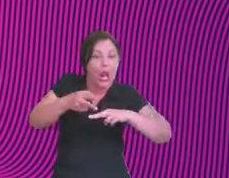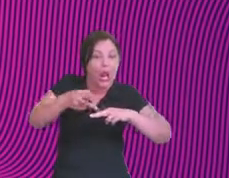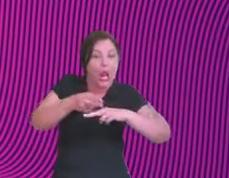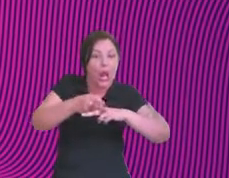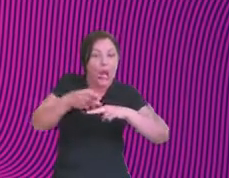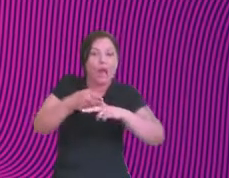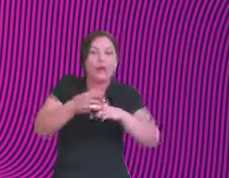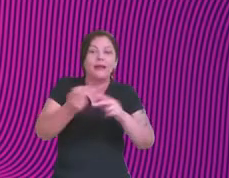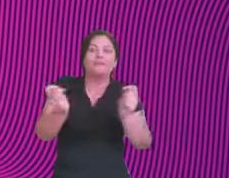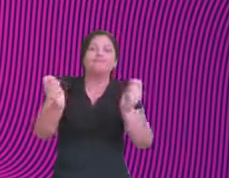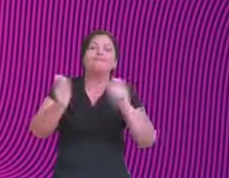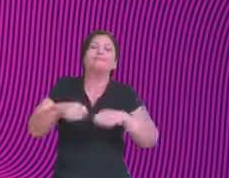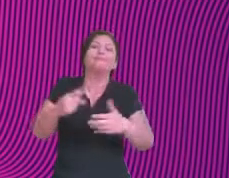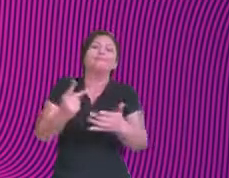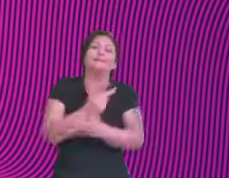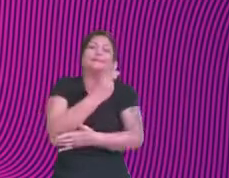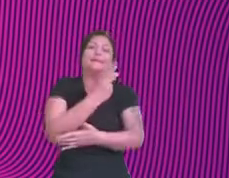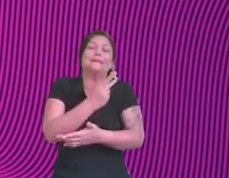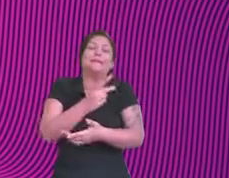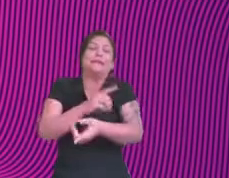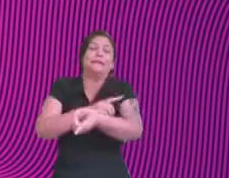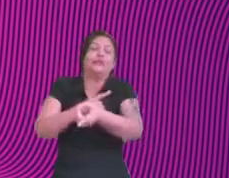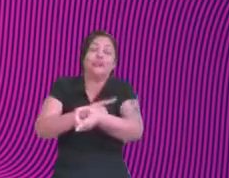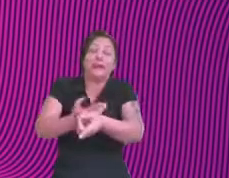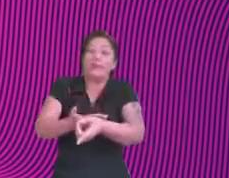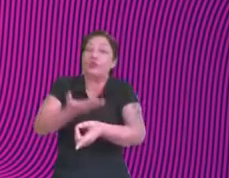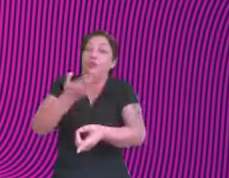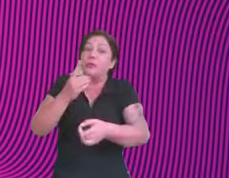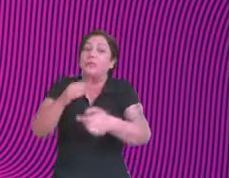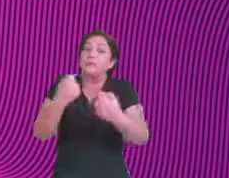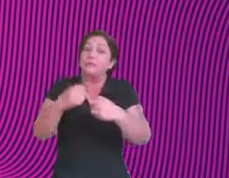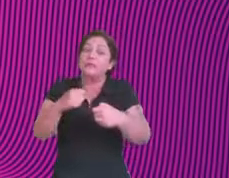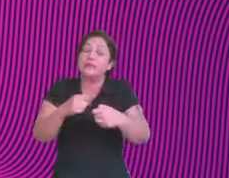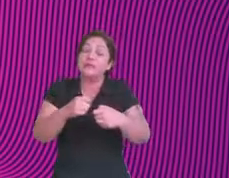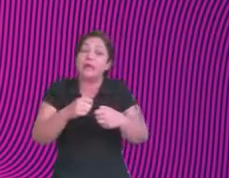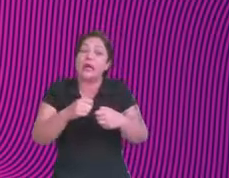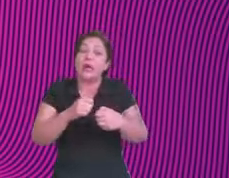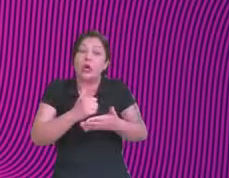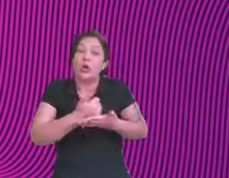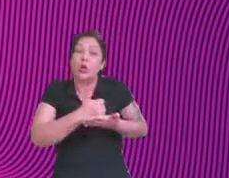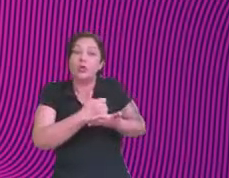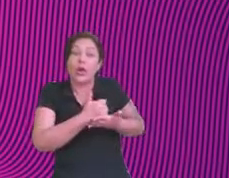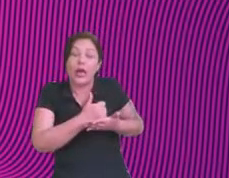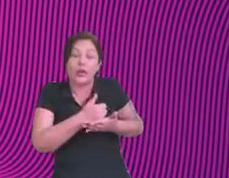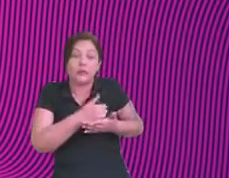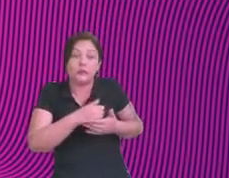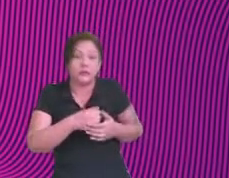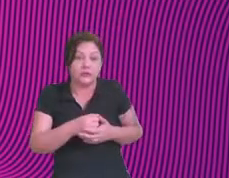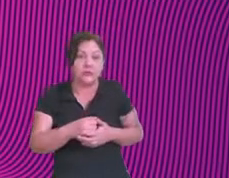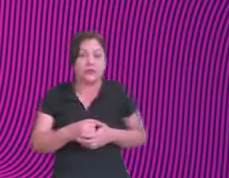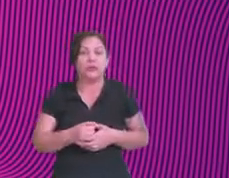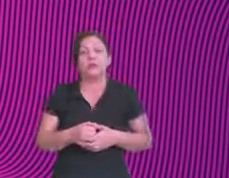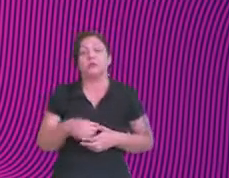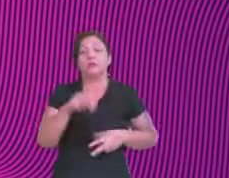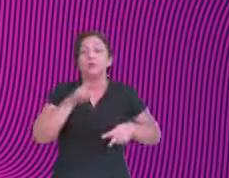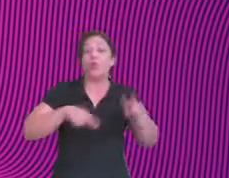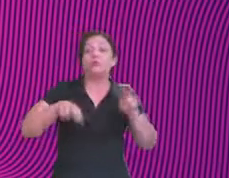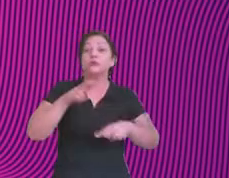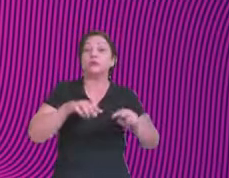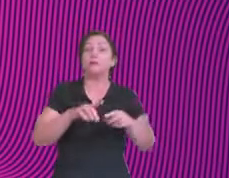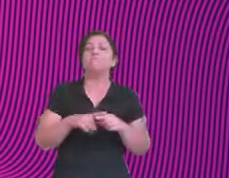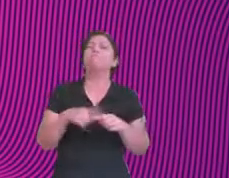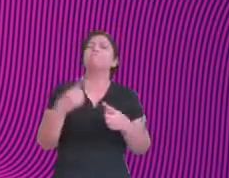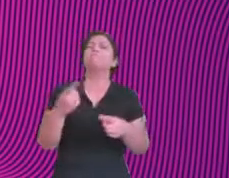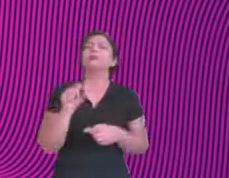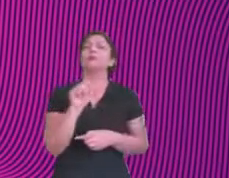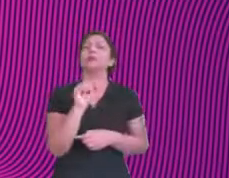250 de glicemia sérica, não. Um detalhe interessante que a gente pegou de vocês, dos oncologistas, foi que a cisplatina